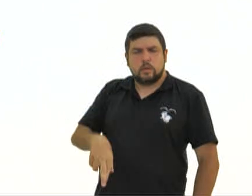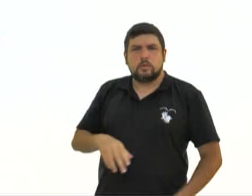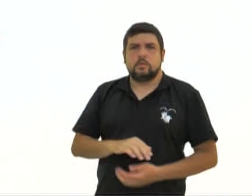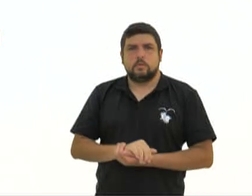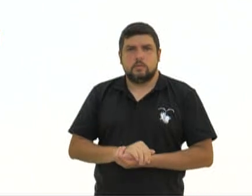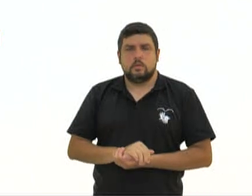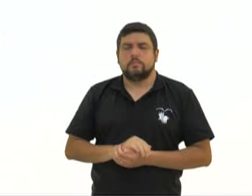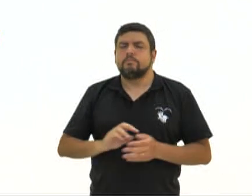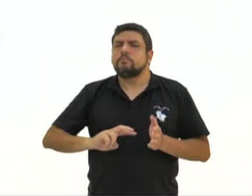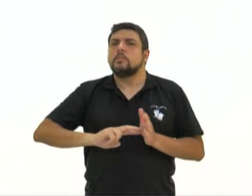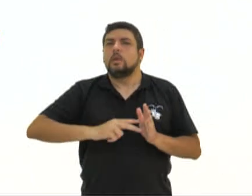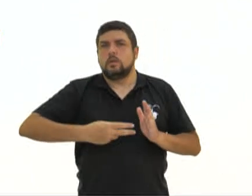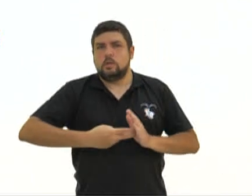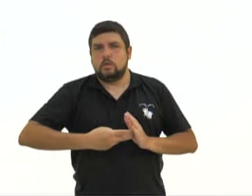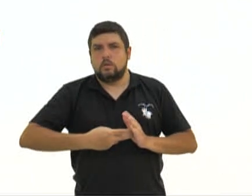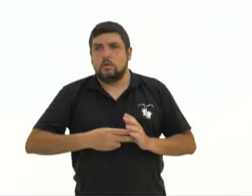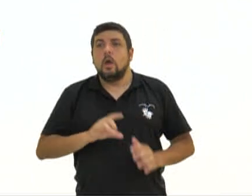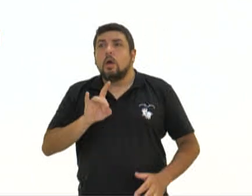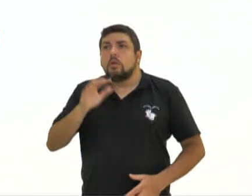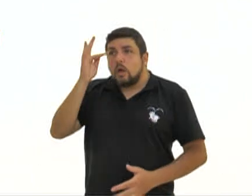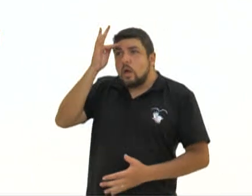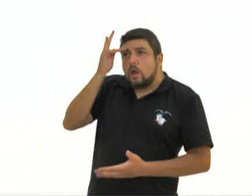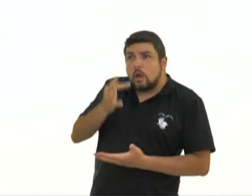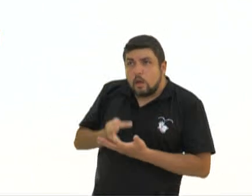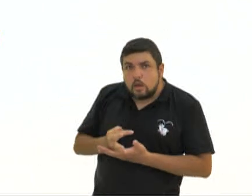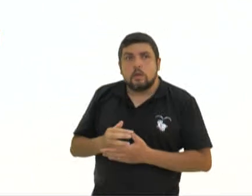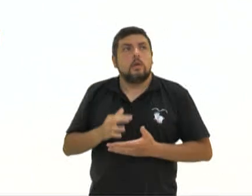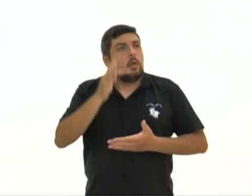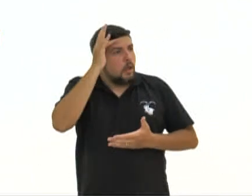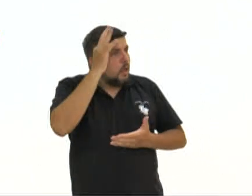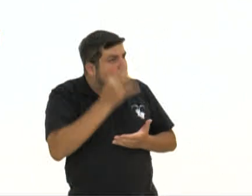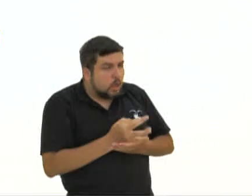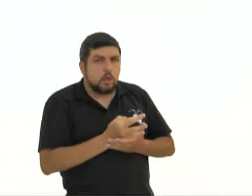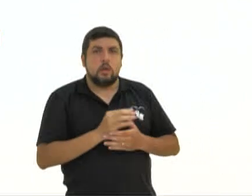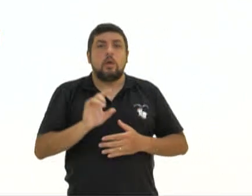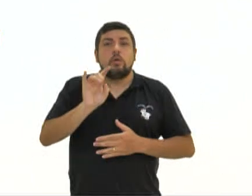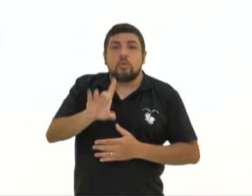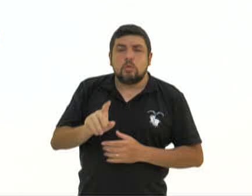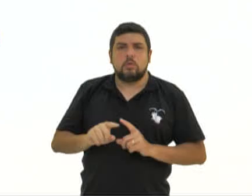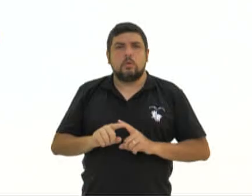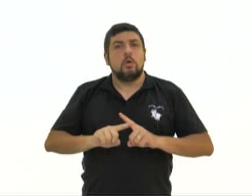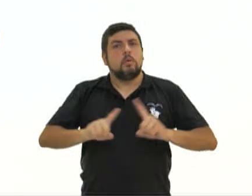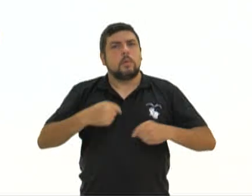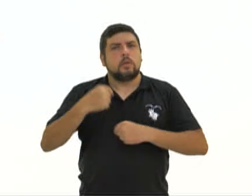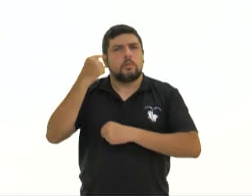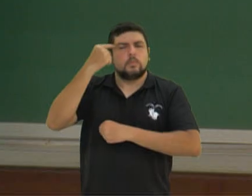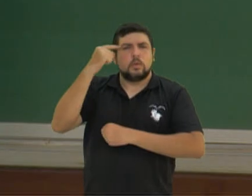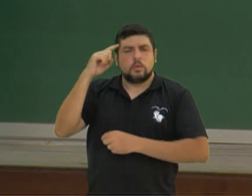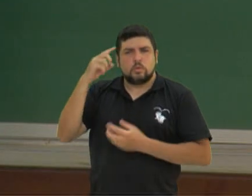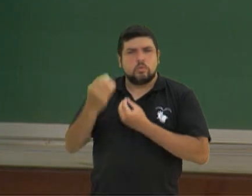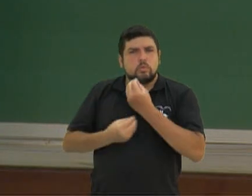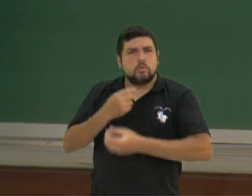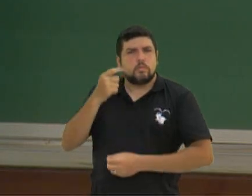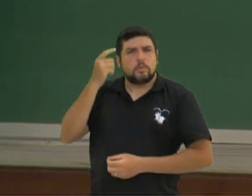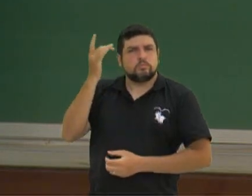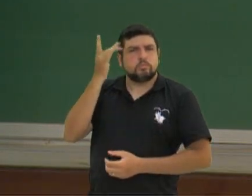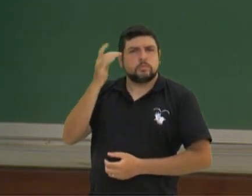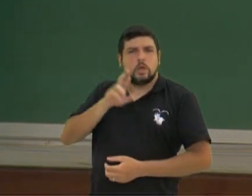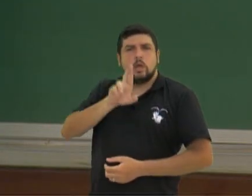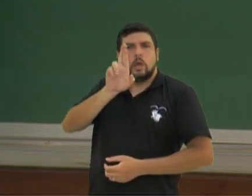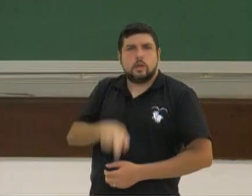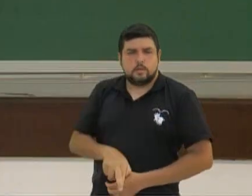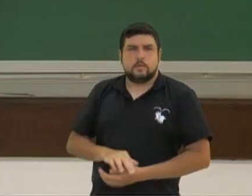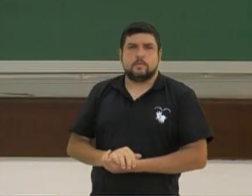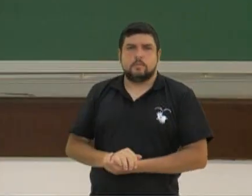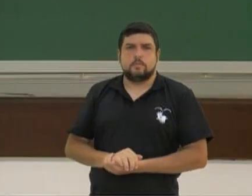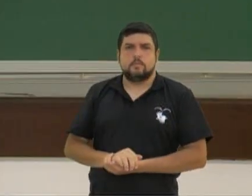buscar não só explicações pela fé, mas colocar a razão à frente das ideias. Esse movimento aliado